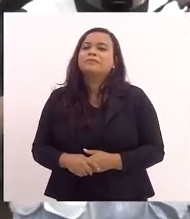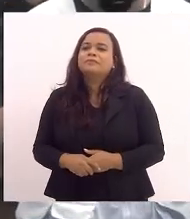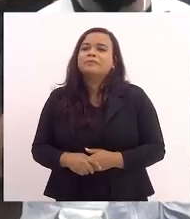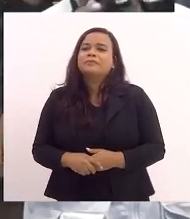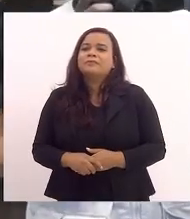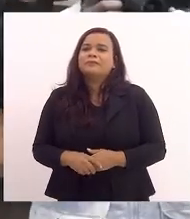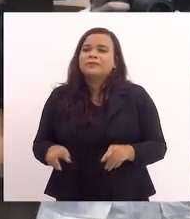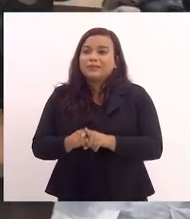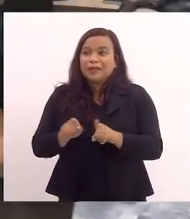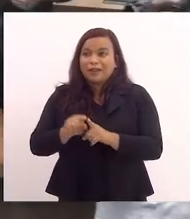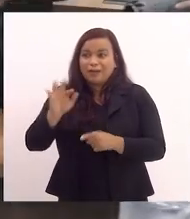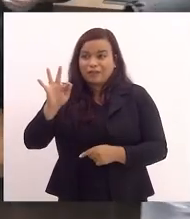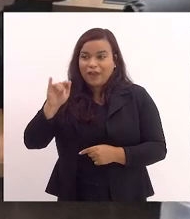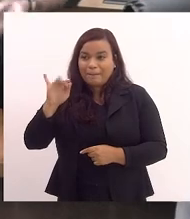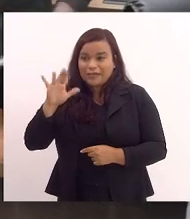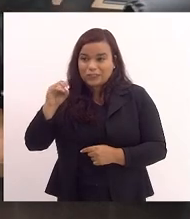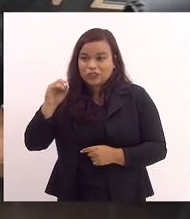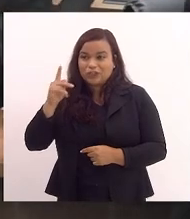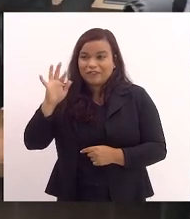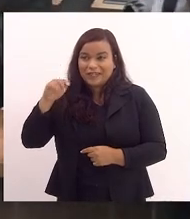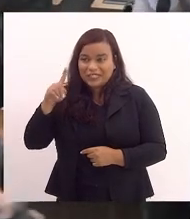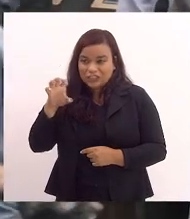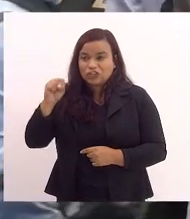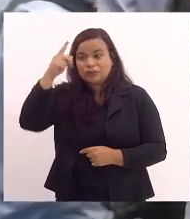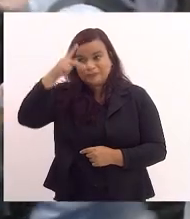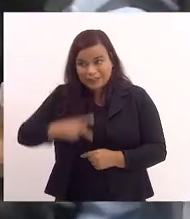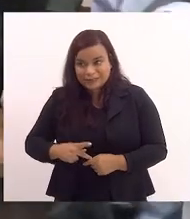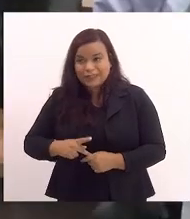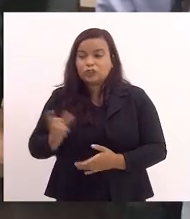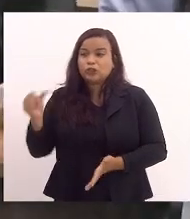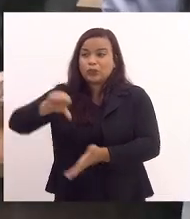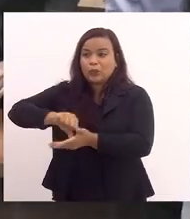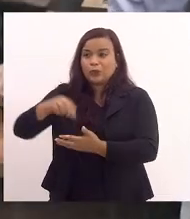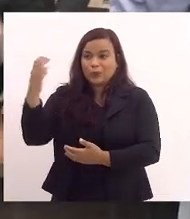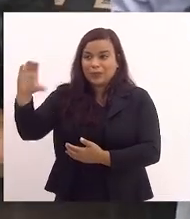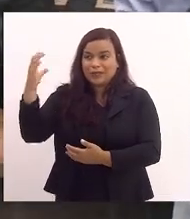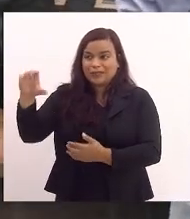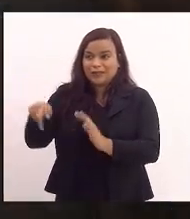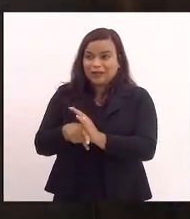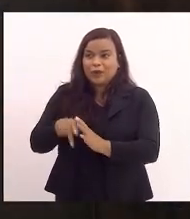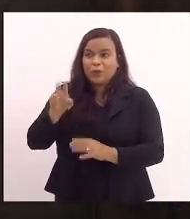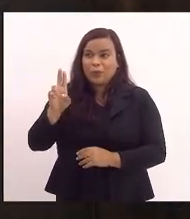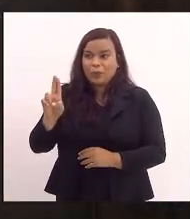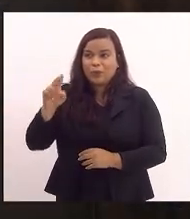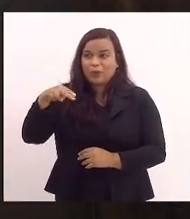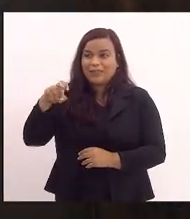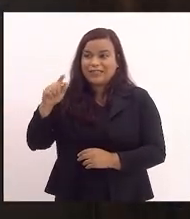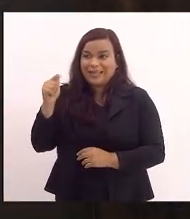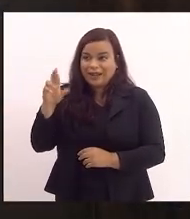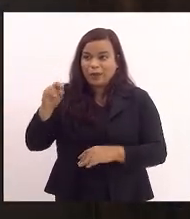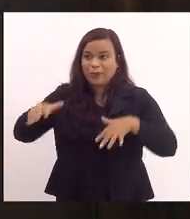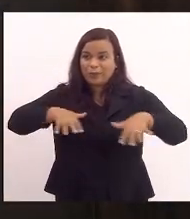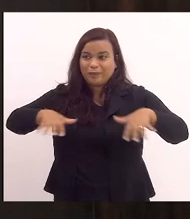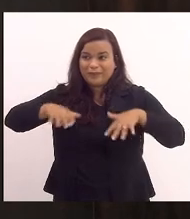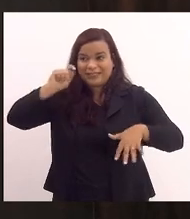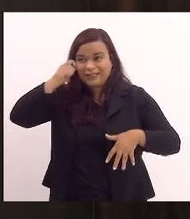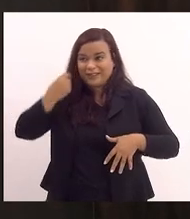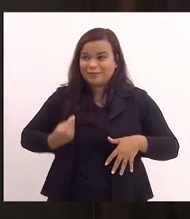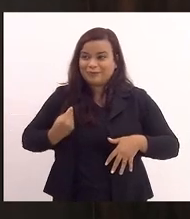E Fabrício Fernandes, presidente do Núcleo Niterói da Unegro, Movimento Negro Presente.